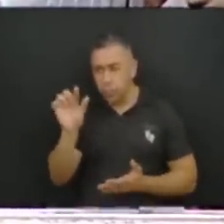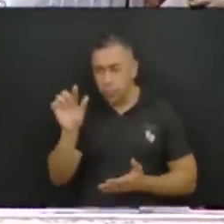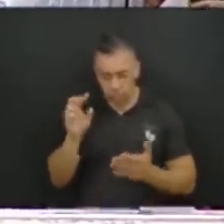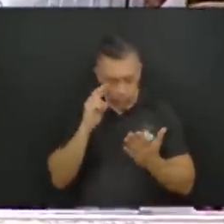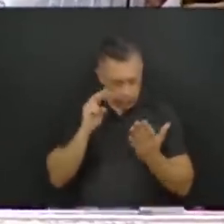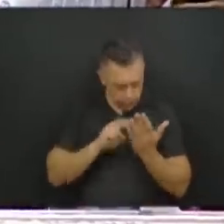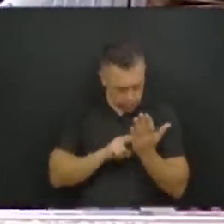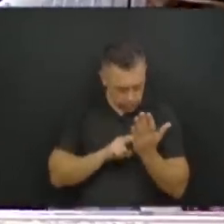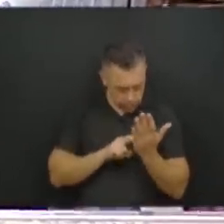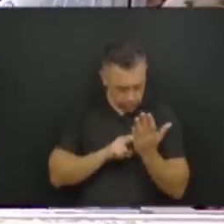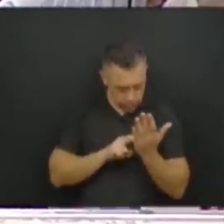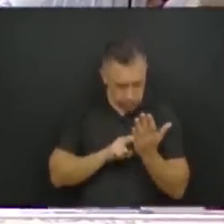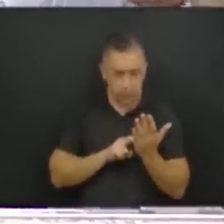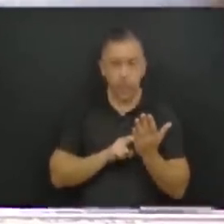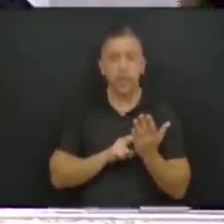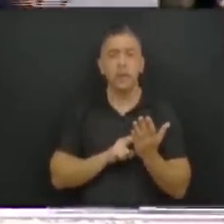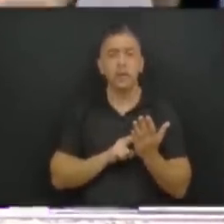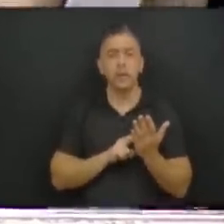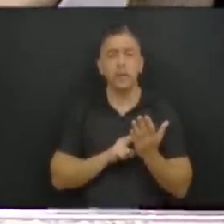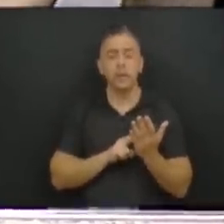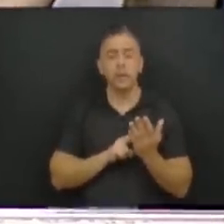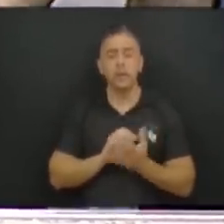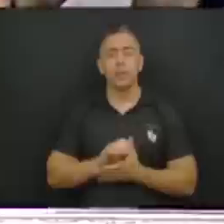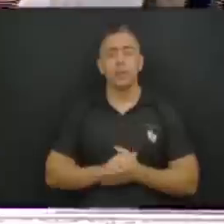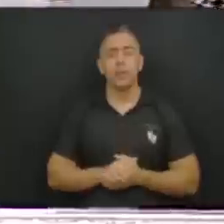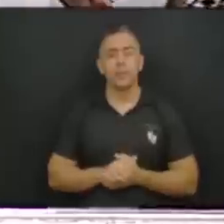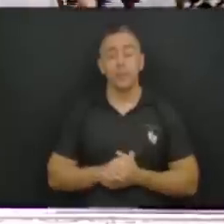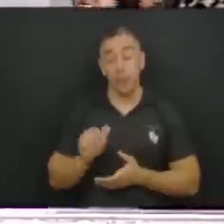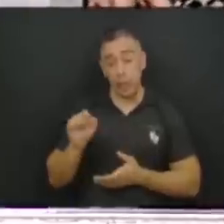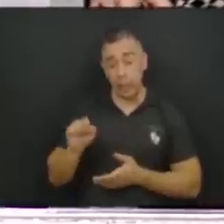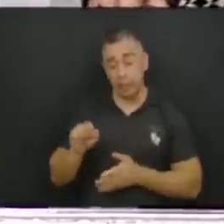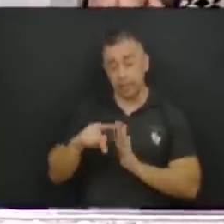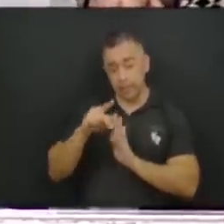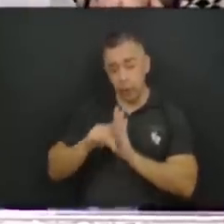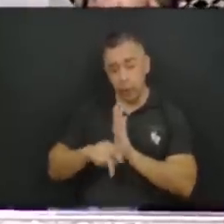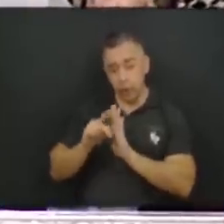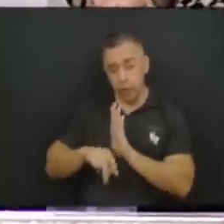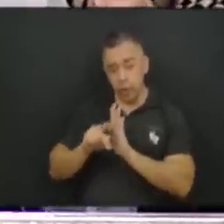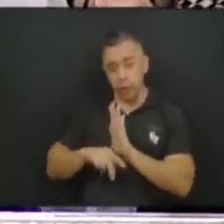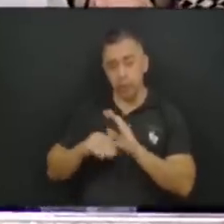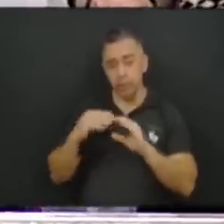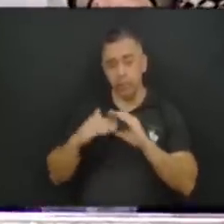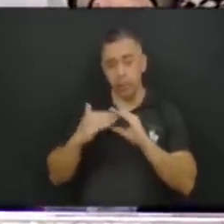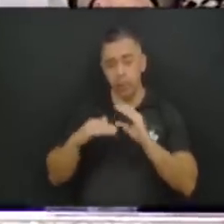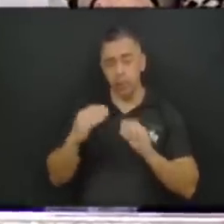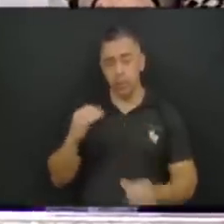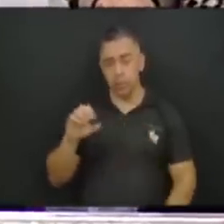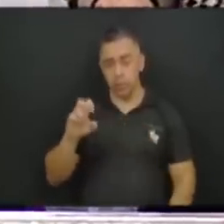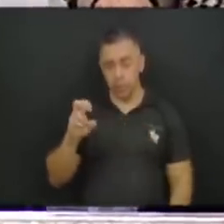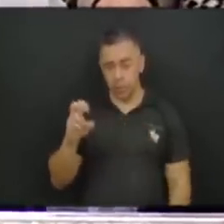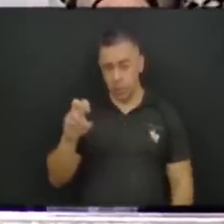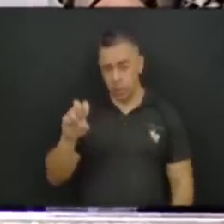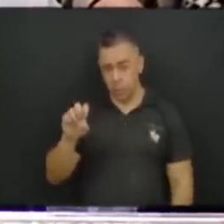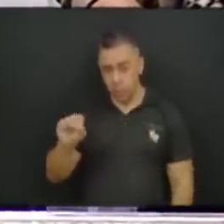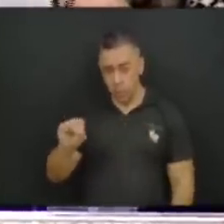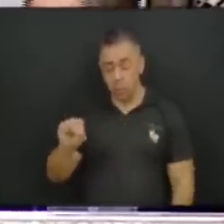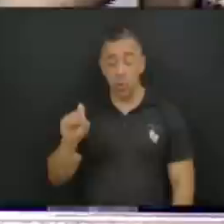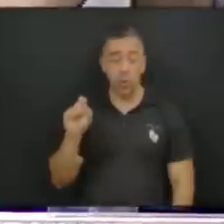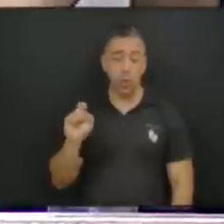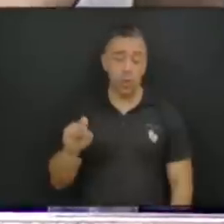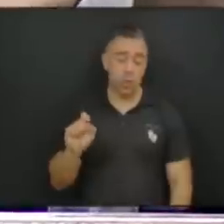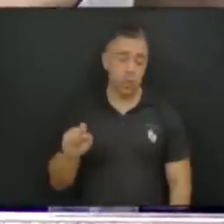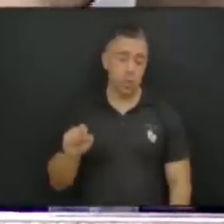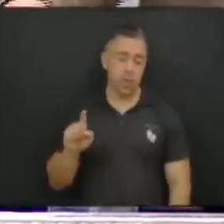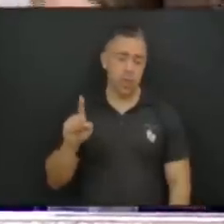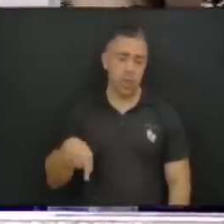veio e foi esse projeto a mensagem vamos 58 ela ela atrás